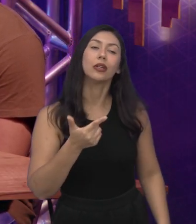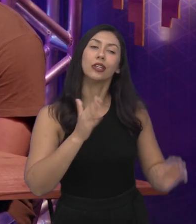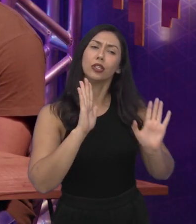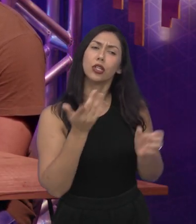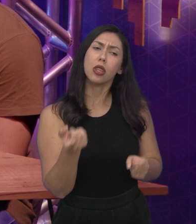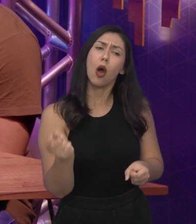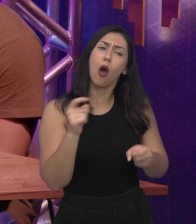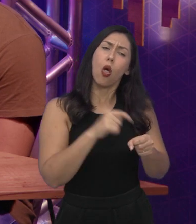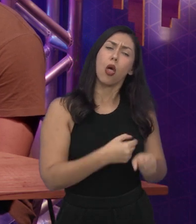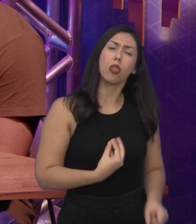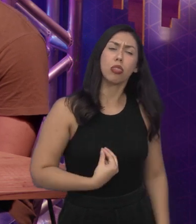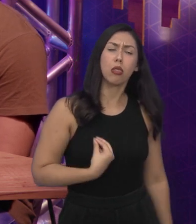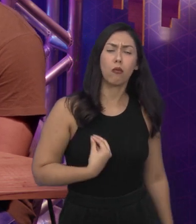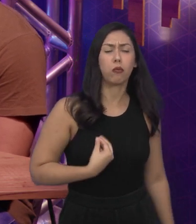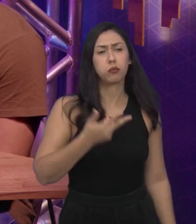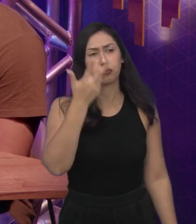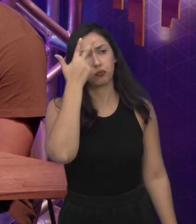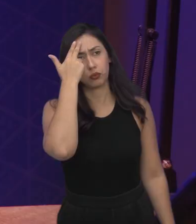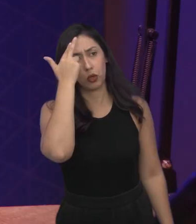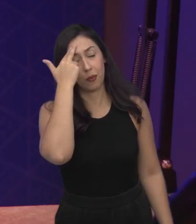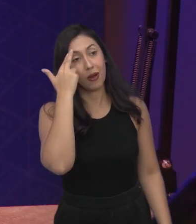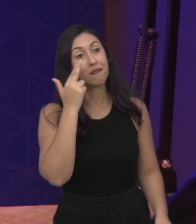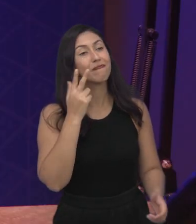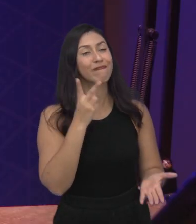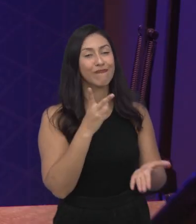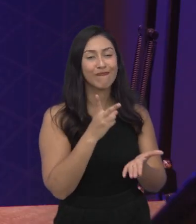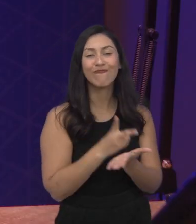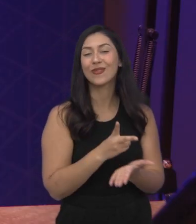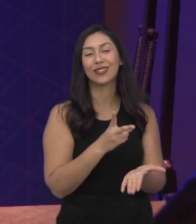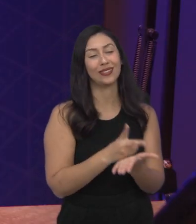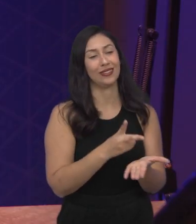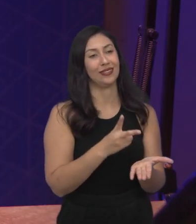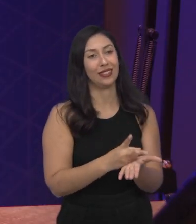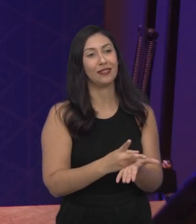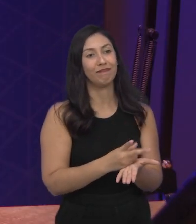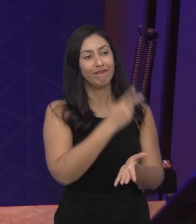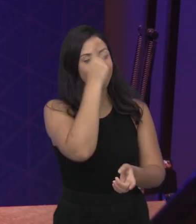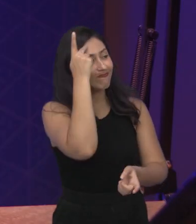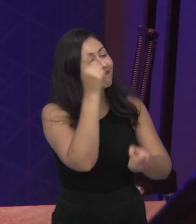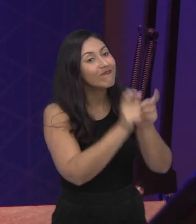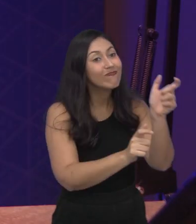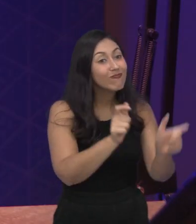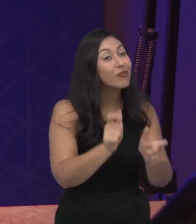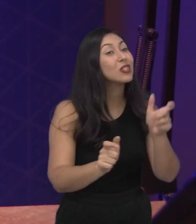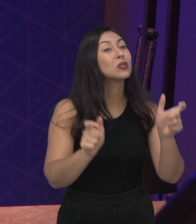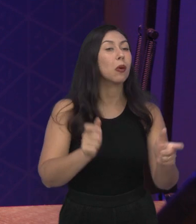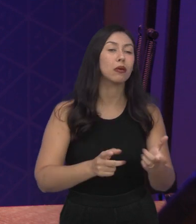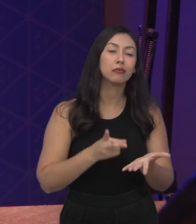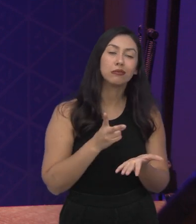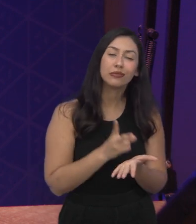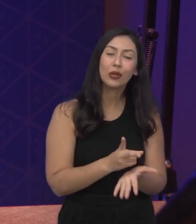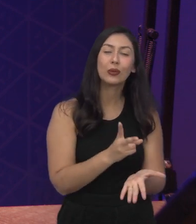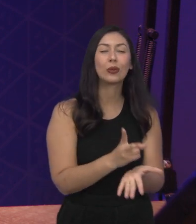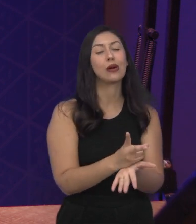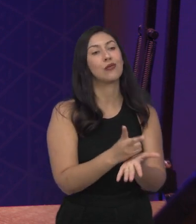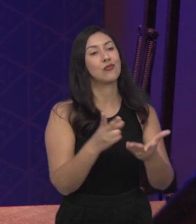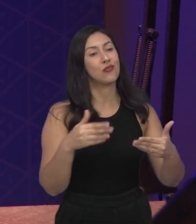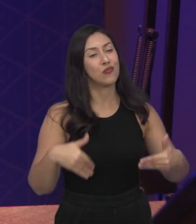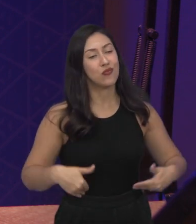estava voltando para uma normalidade. Ainda assim, mais de 33 milhões de brasileiros ainda estavam em